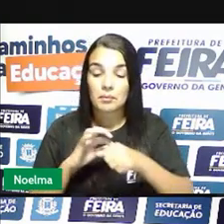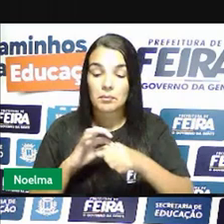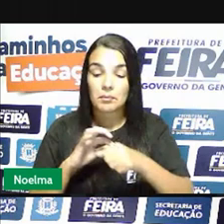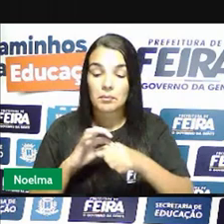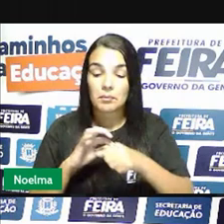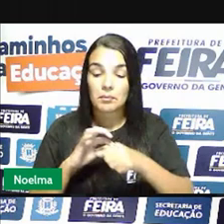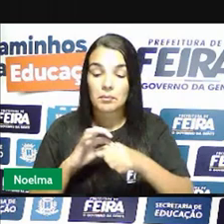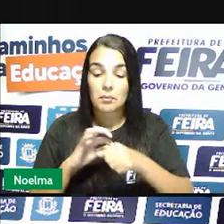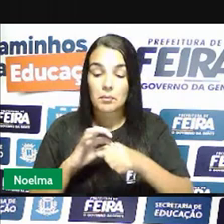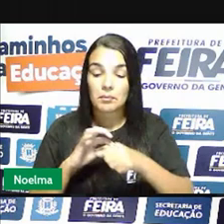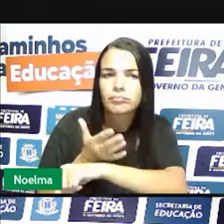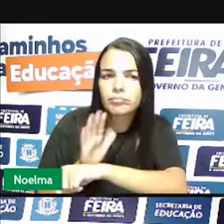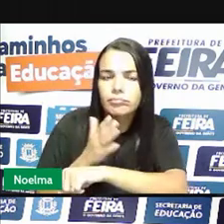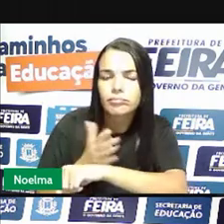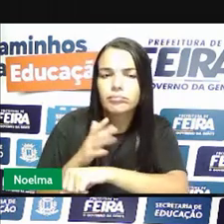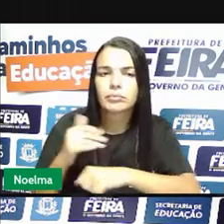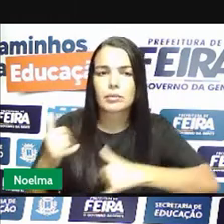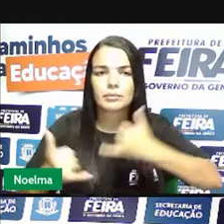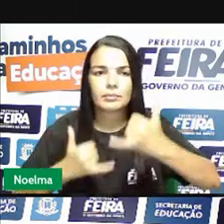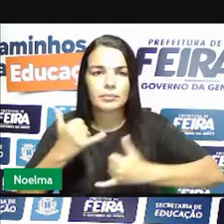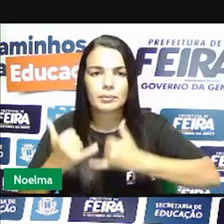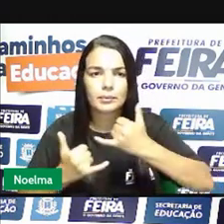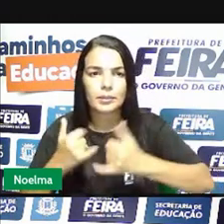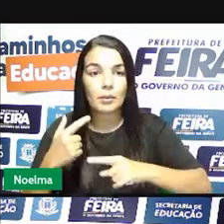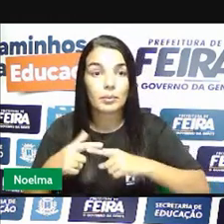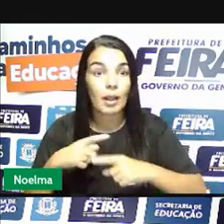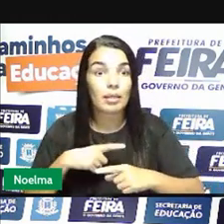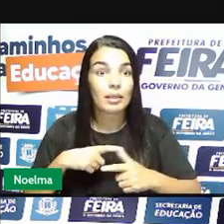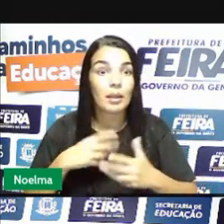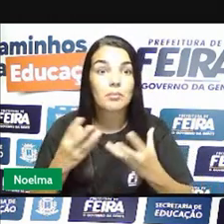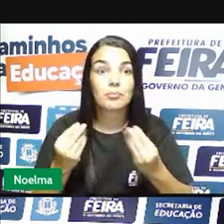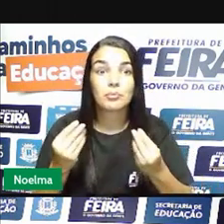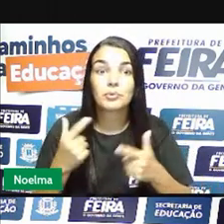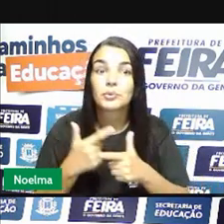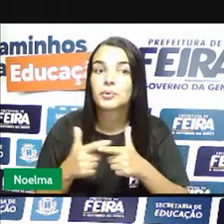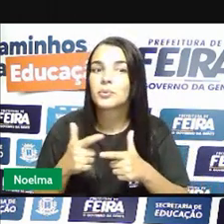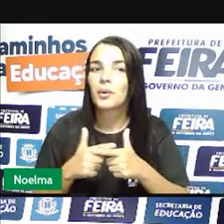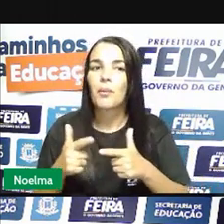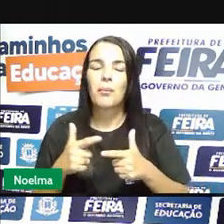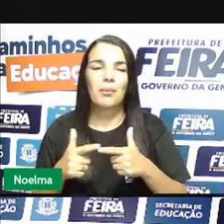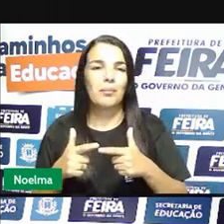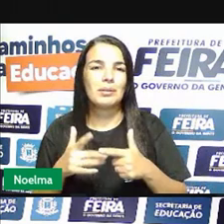a prática de tais atividades e tem causado inúmeros problemas.